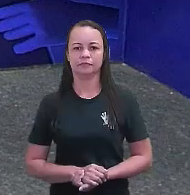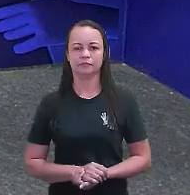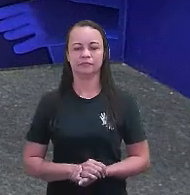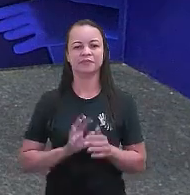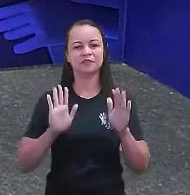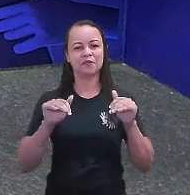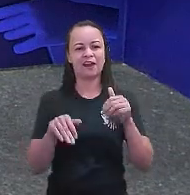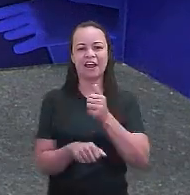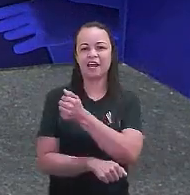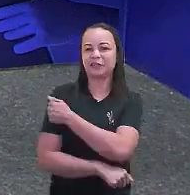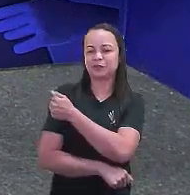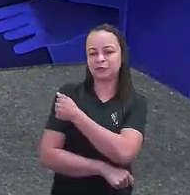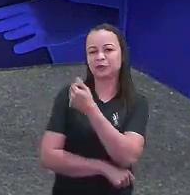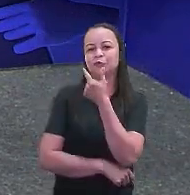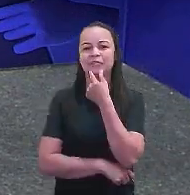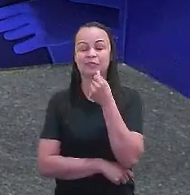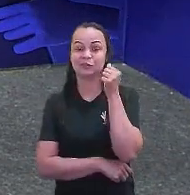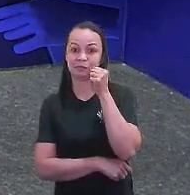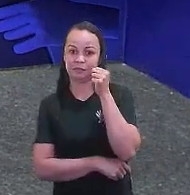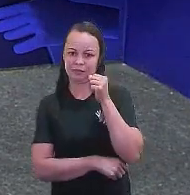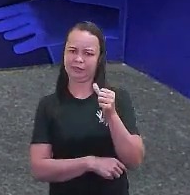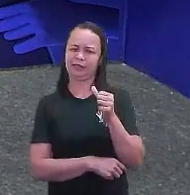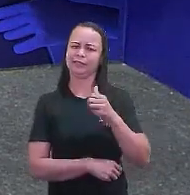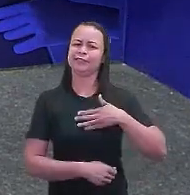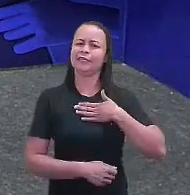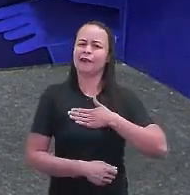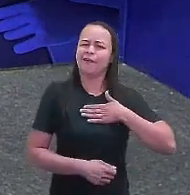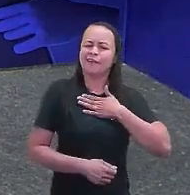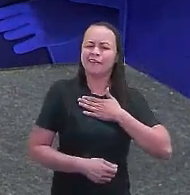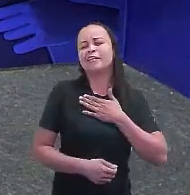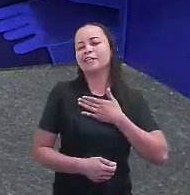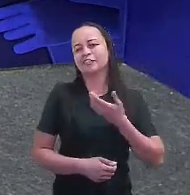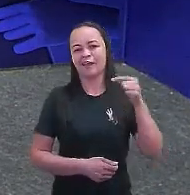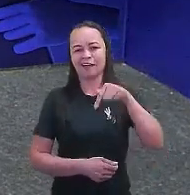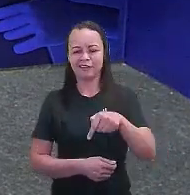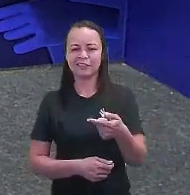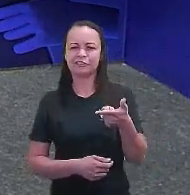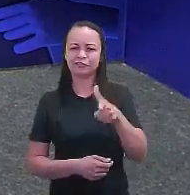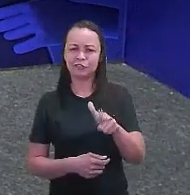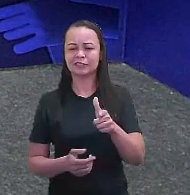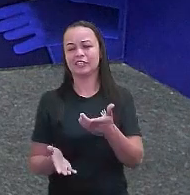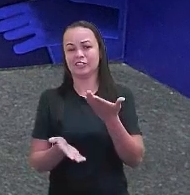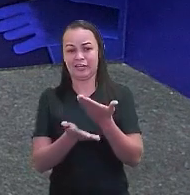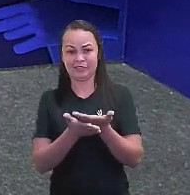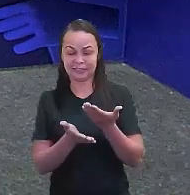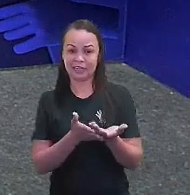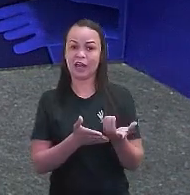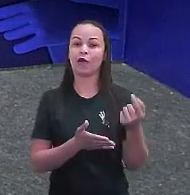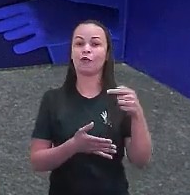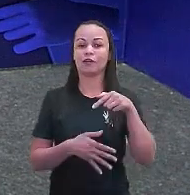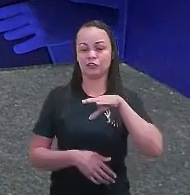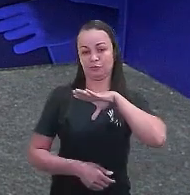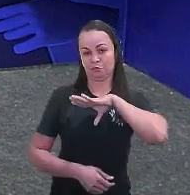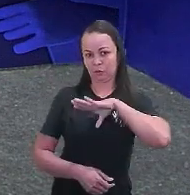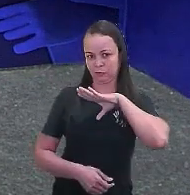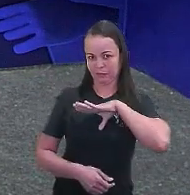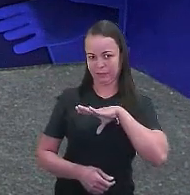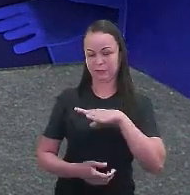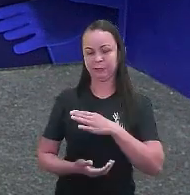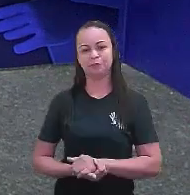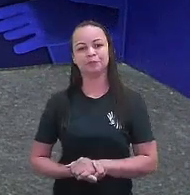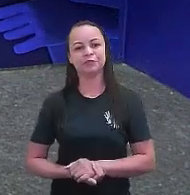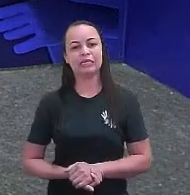Olá, queridos alunos e alunas. Que alegria estar aqui com vocês de volta nas nossas aulas de língua